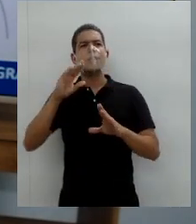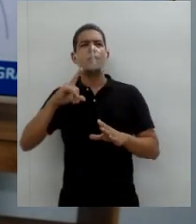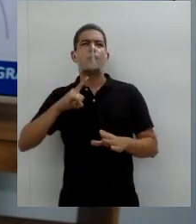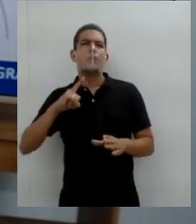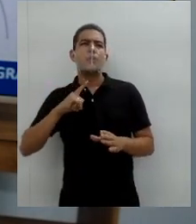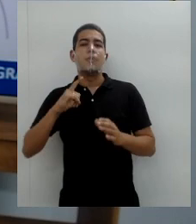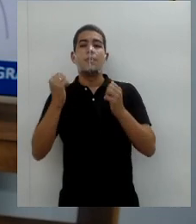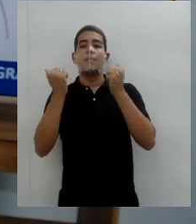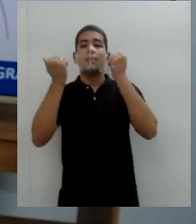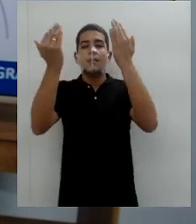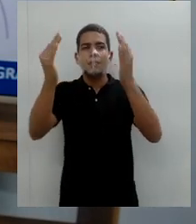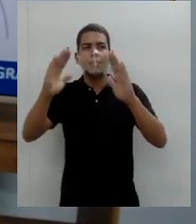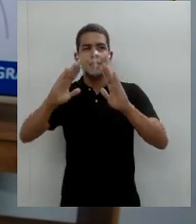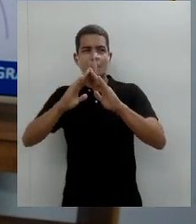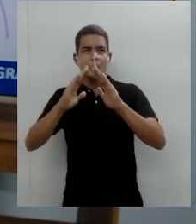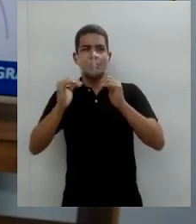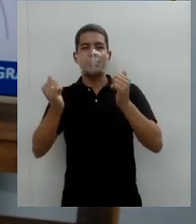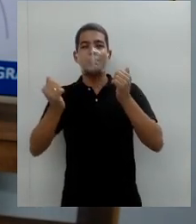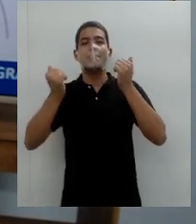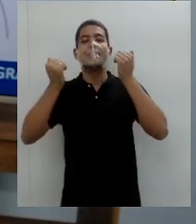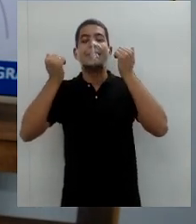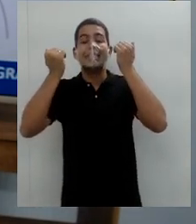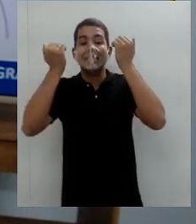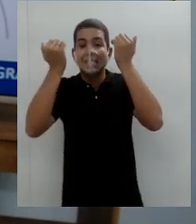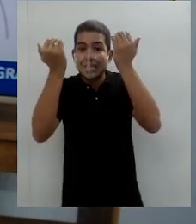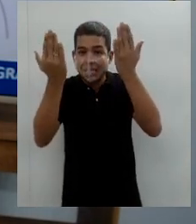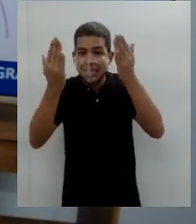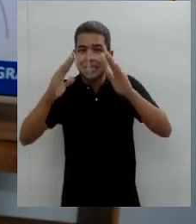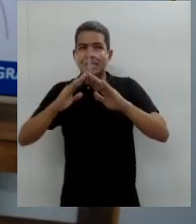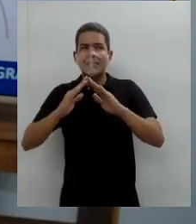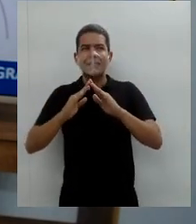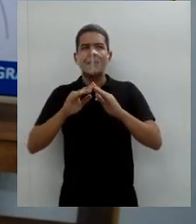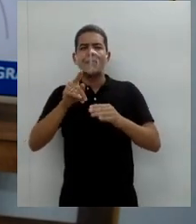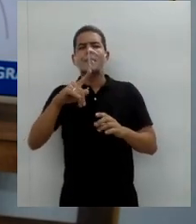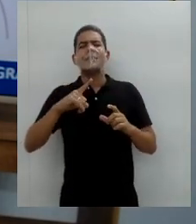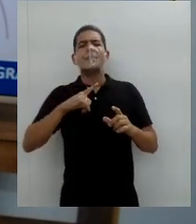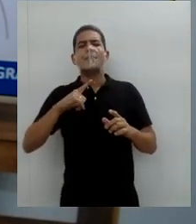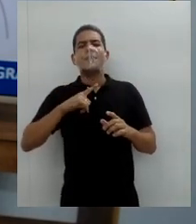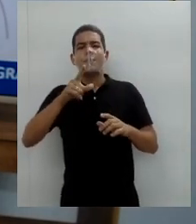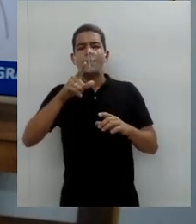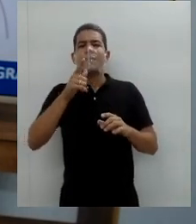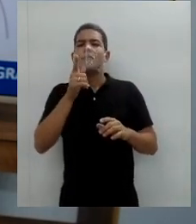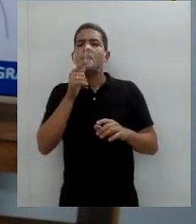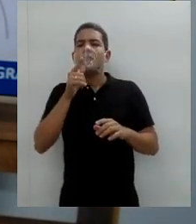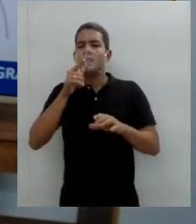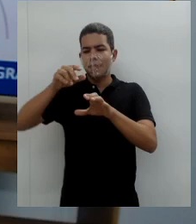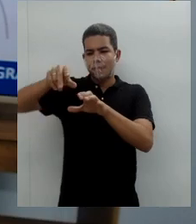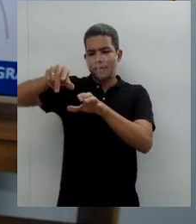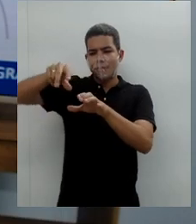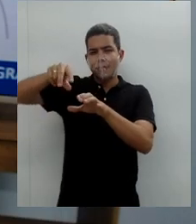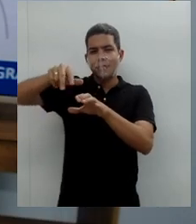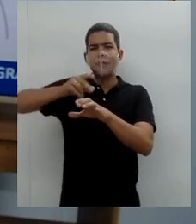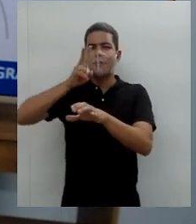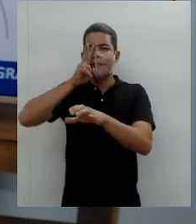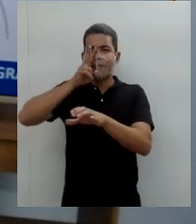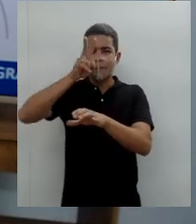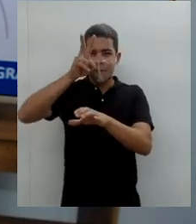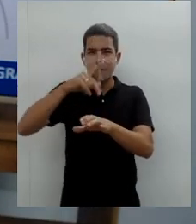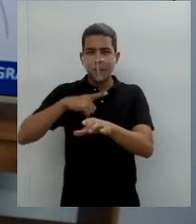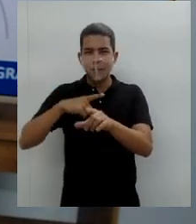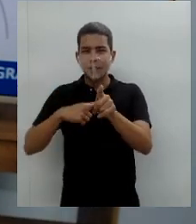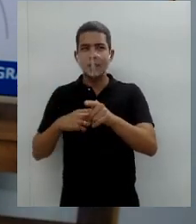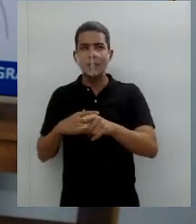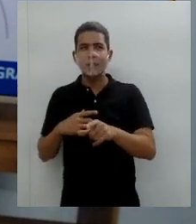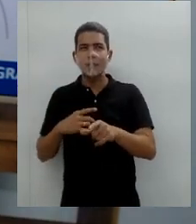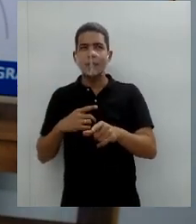lado externo da casa, eu vou retratar bem do lado externo, tu tens ali uma torneira com uma certa pressão de água. Para